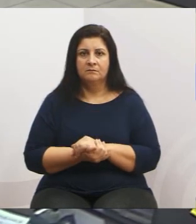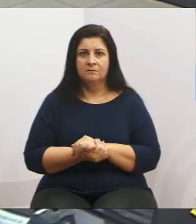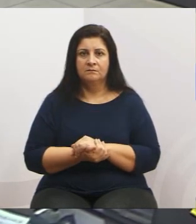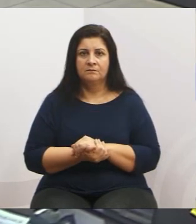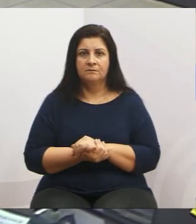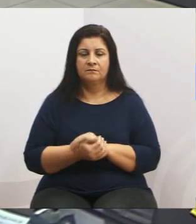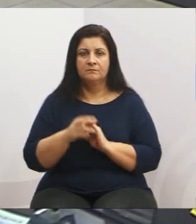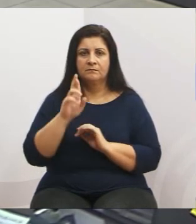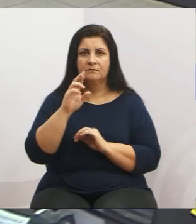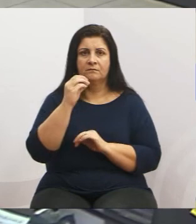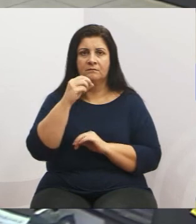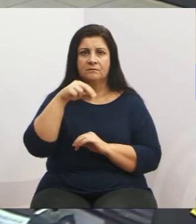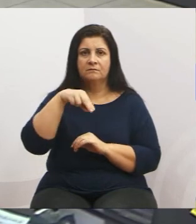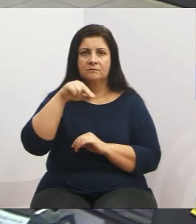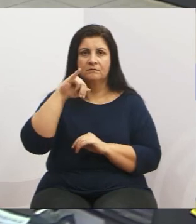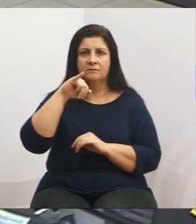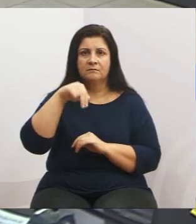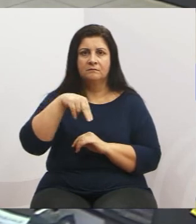vereador Roninha?